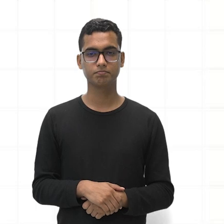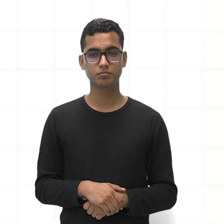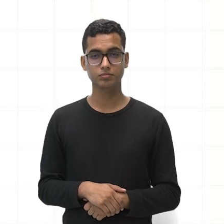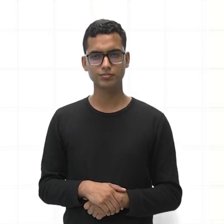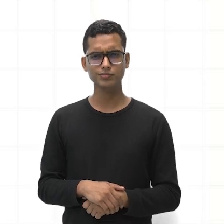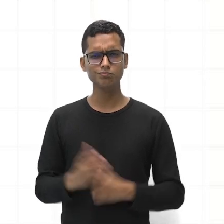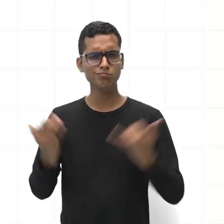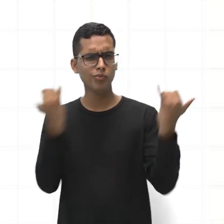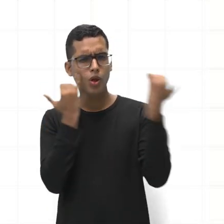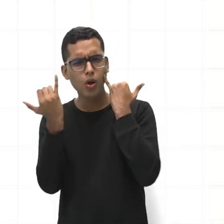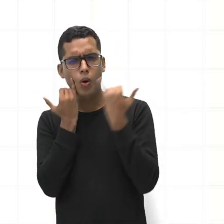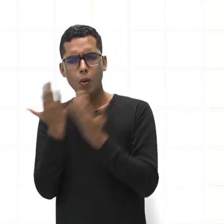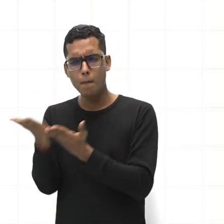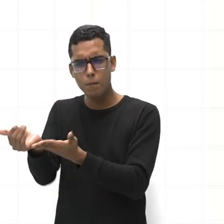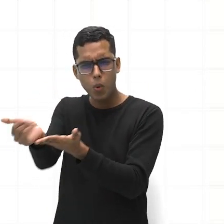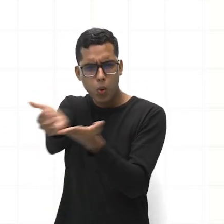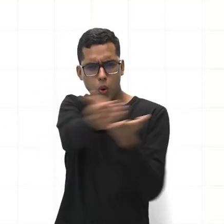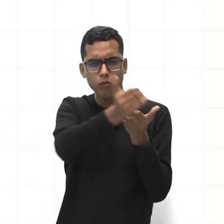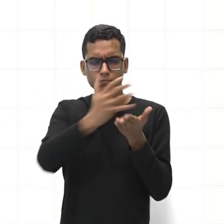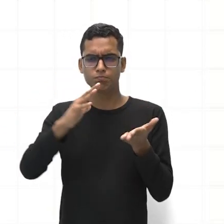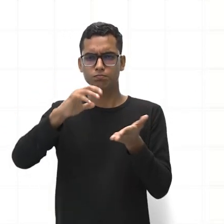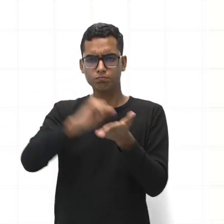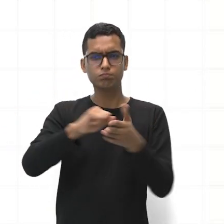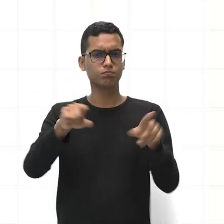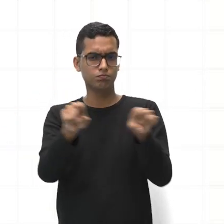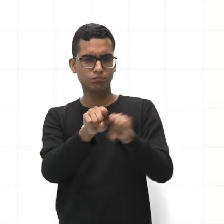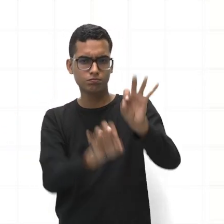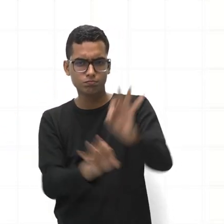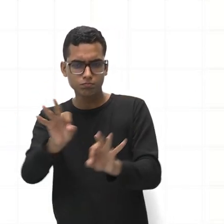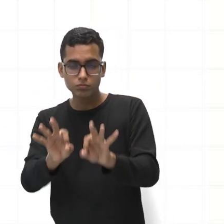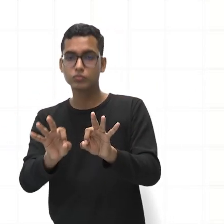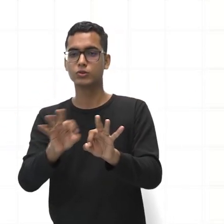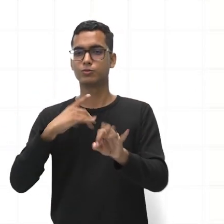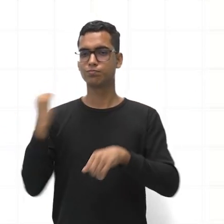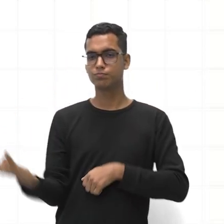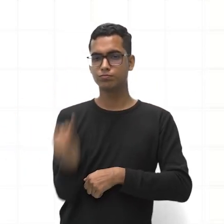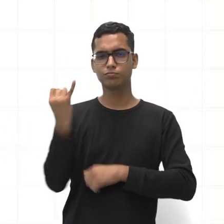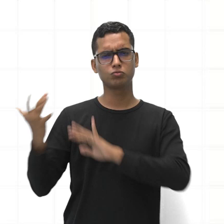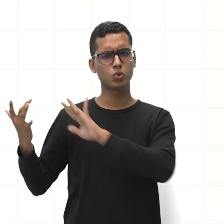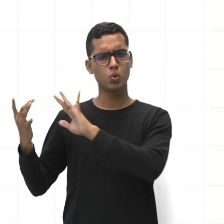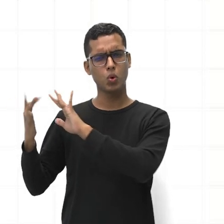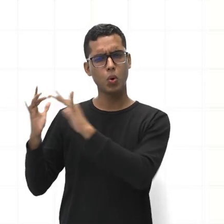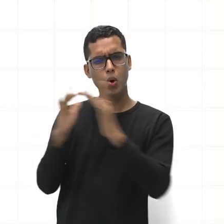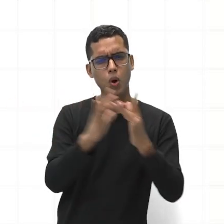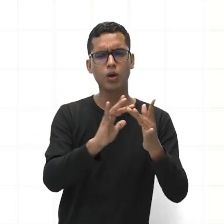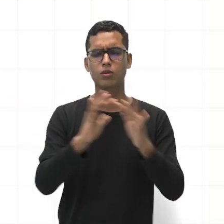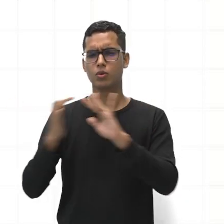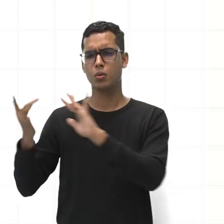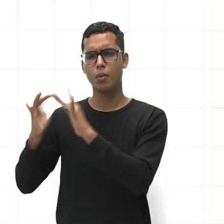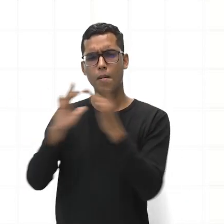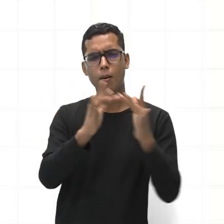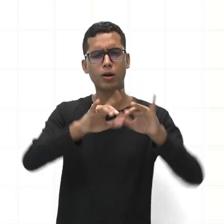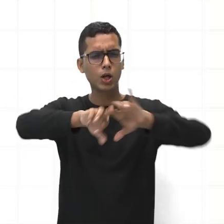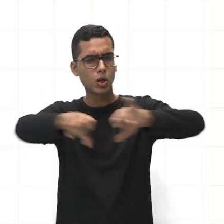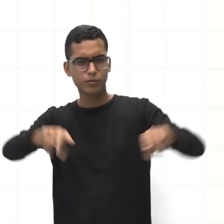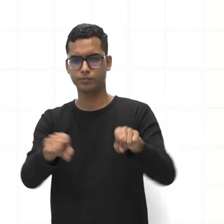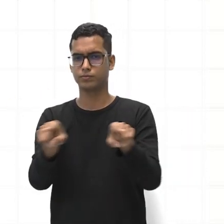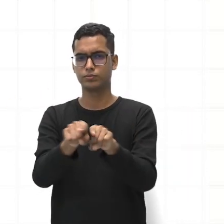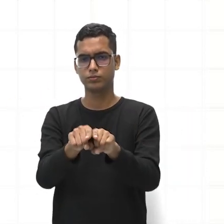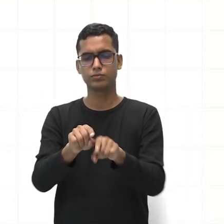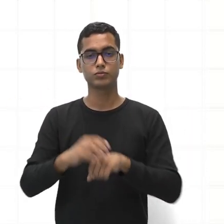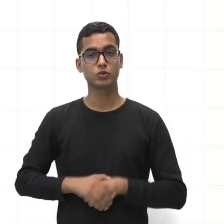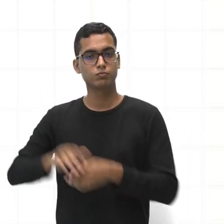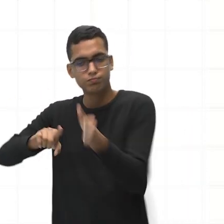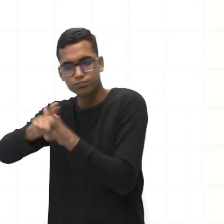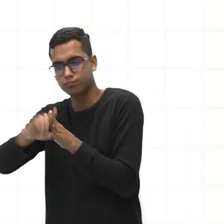e registrá-los é um processo essencial em muitos contextos, desde pesquisas científicas até gestão de